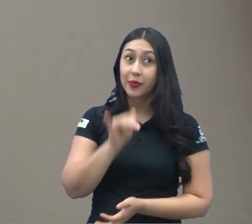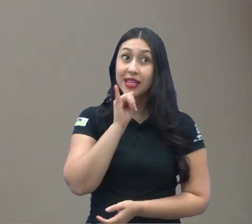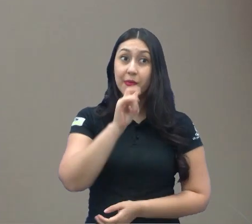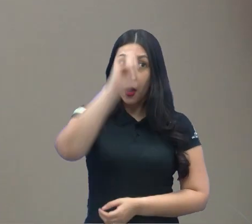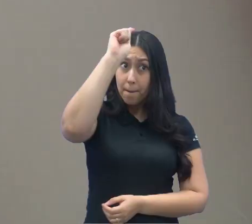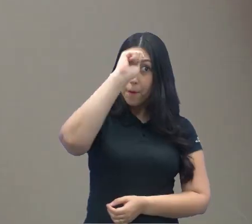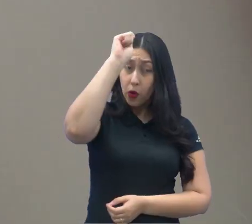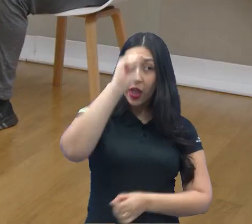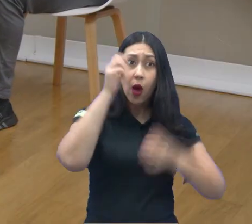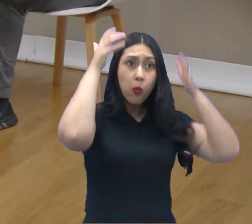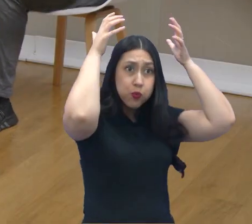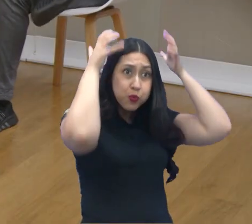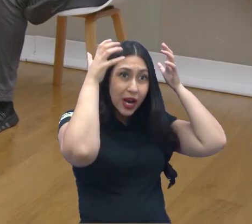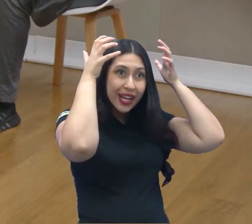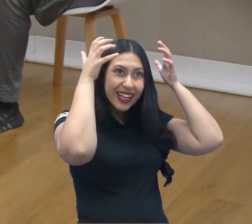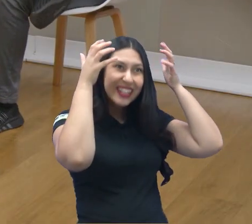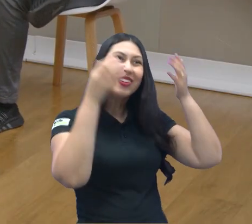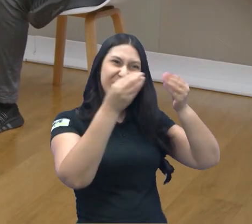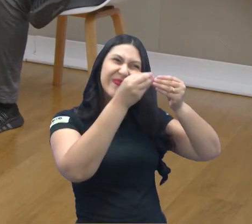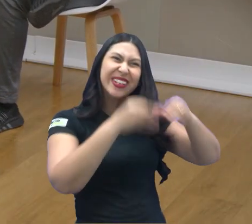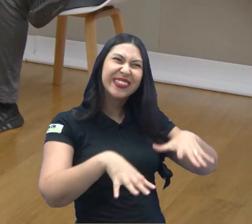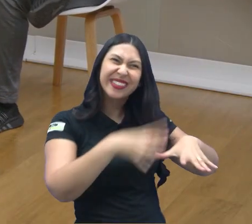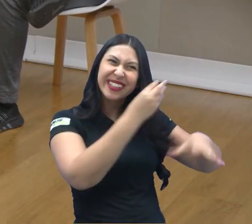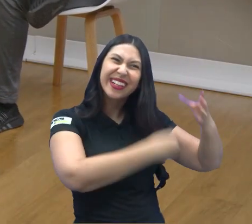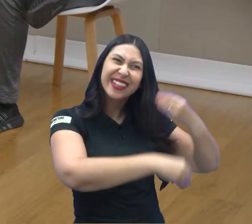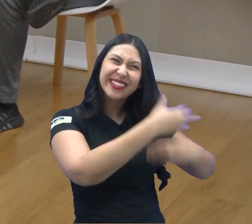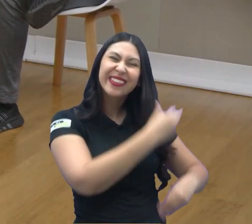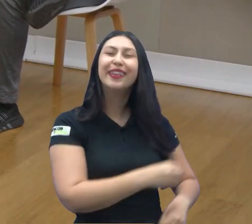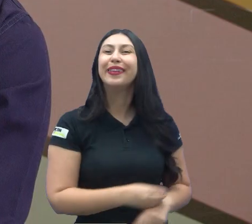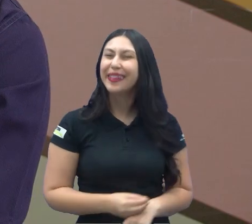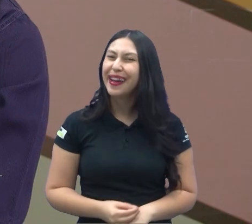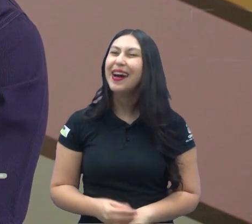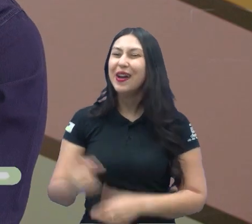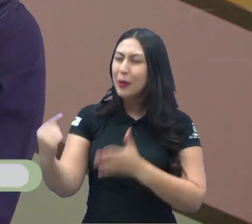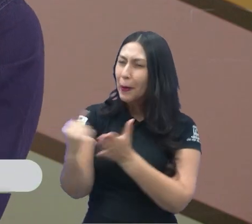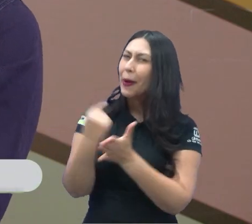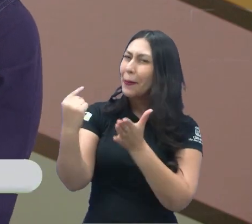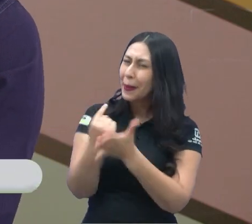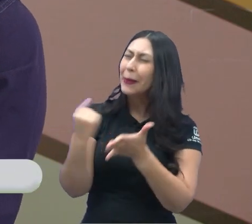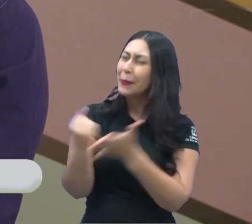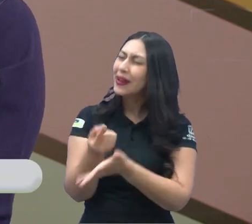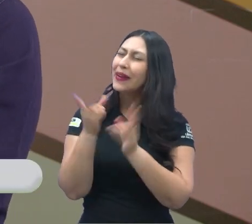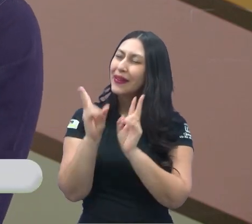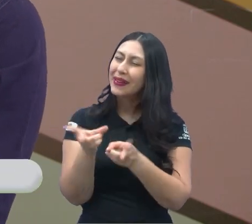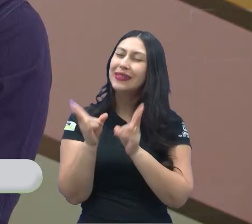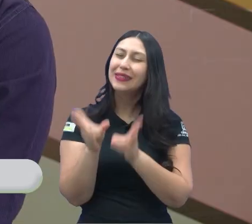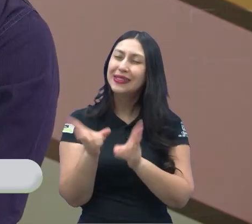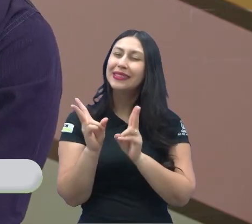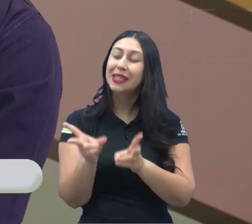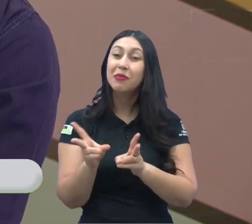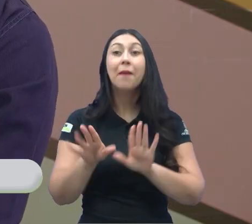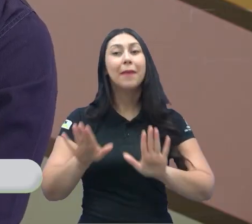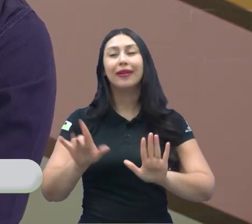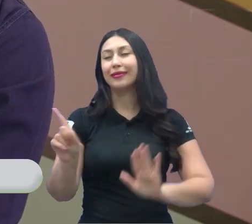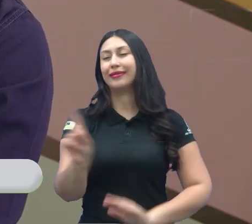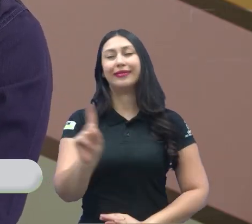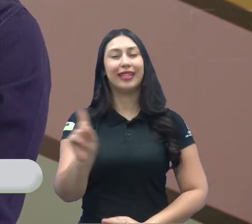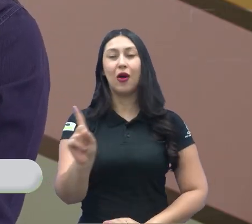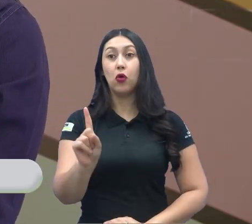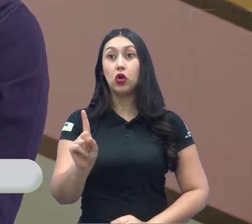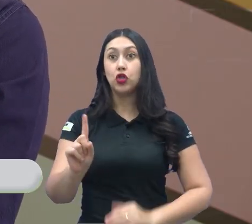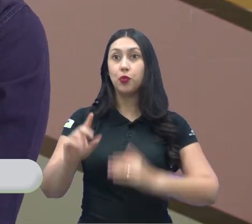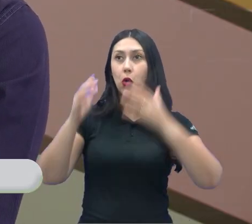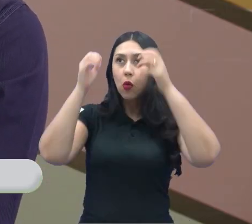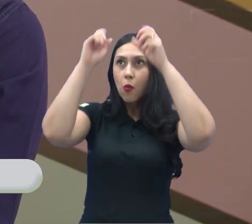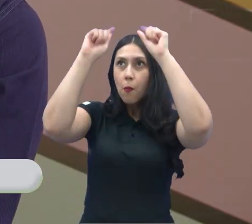provocar mesmo a queda do cabelo? É outra dúvida, assim, muito recorrente, diria que é uma das principais do consultório. E não pode causar uma queda, tá? Não